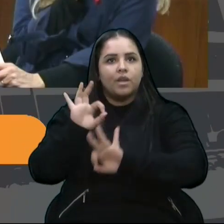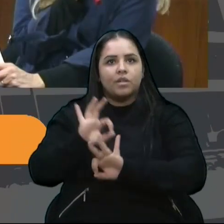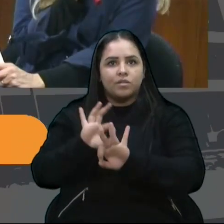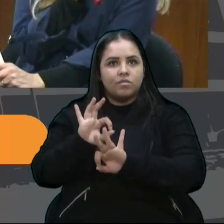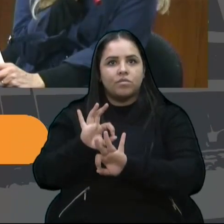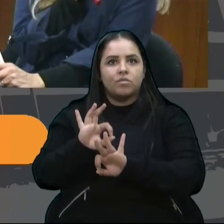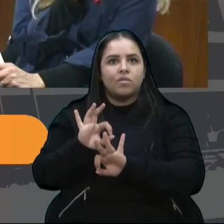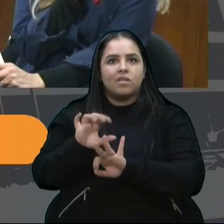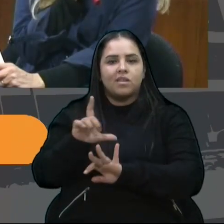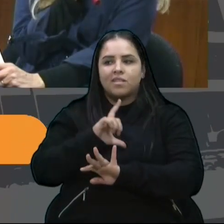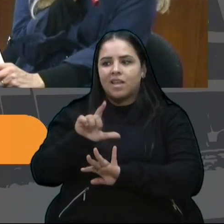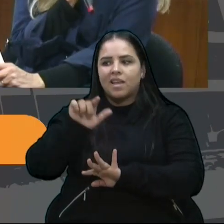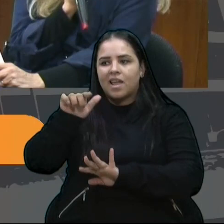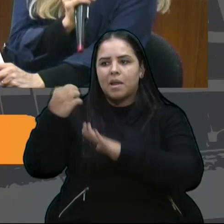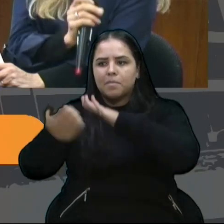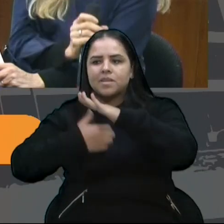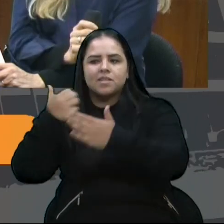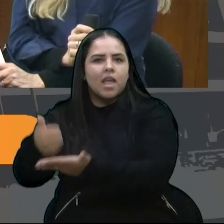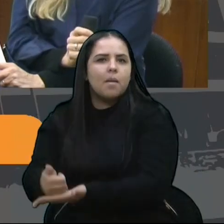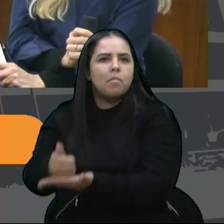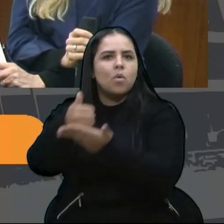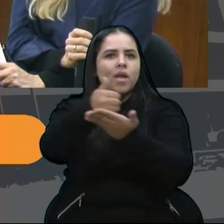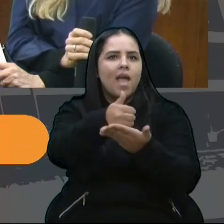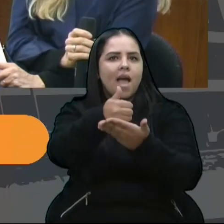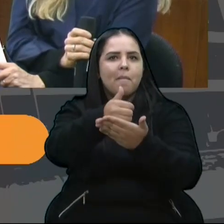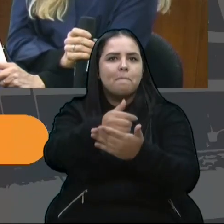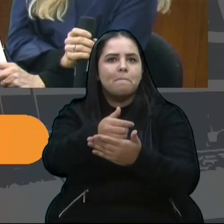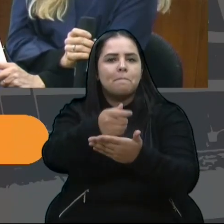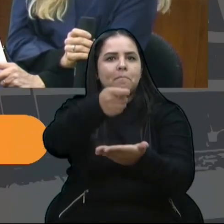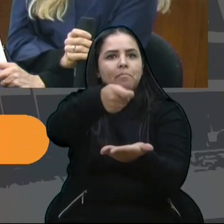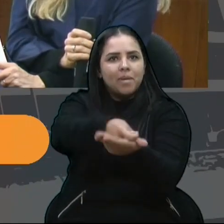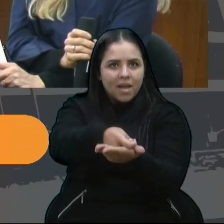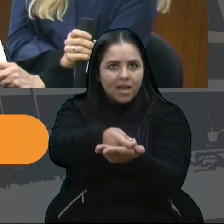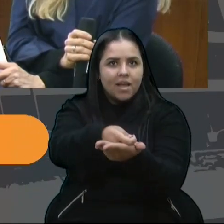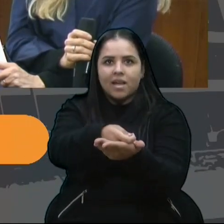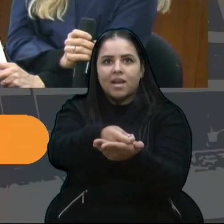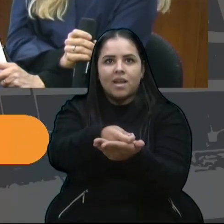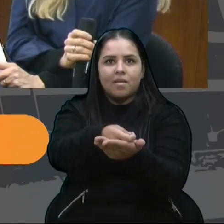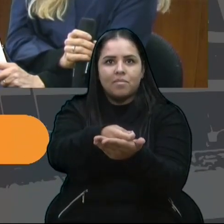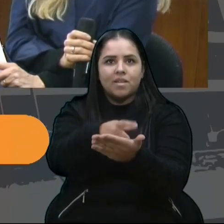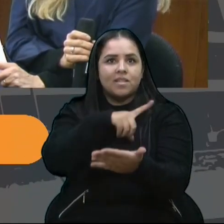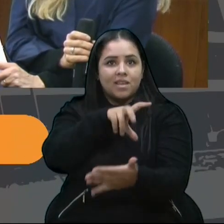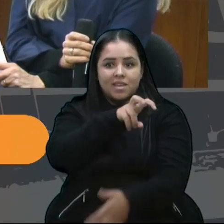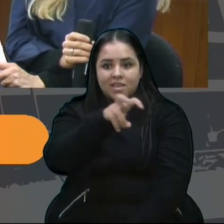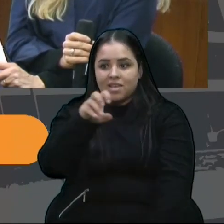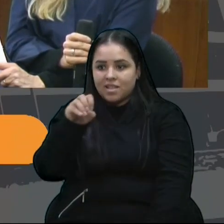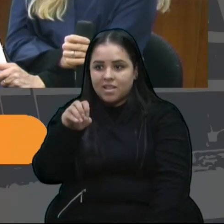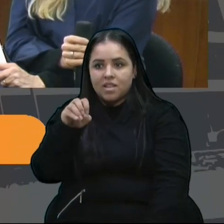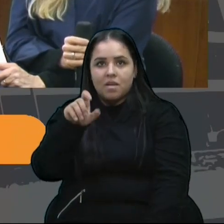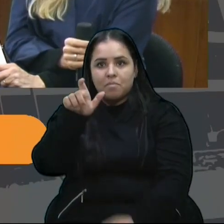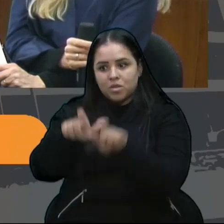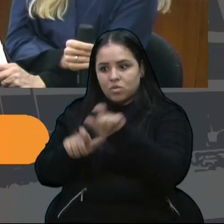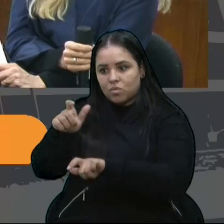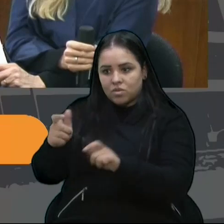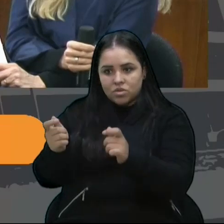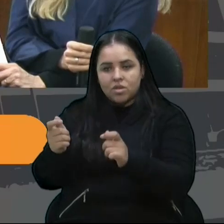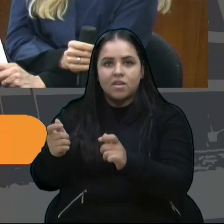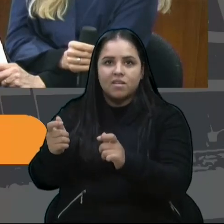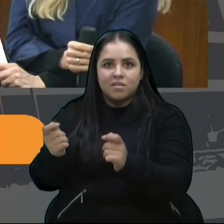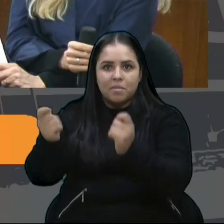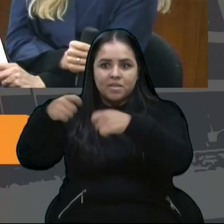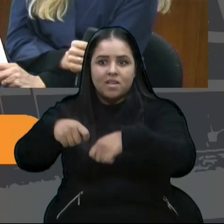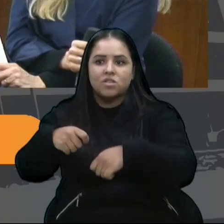um patrocinador vai ali, paga para poderem ter 500 pessoas capacitadas e de repente só